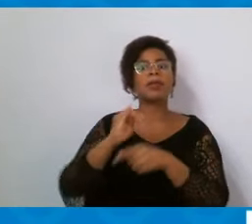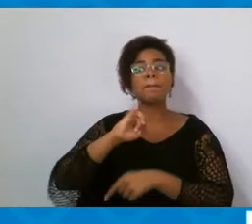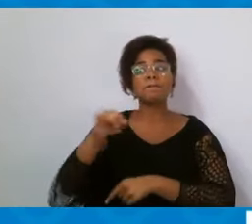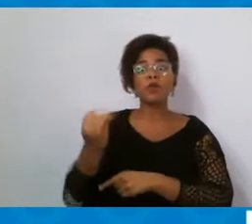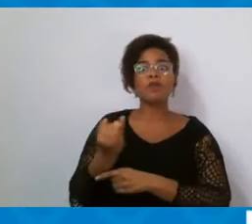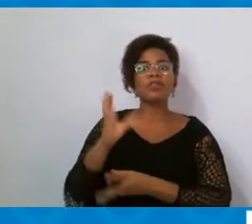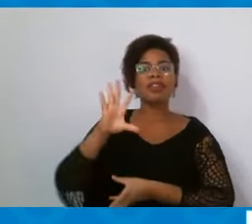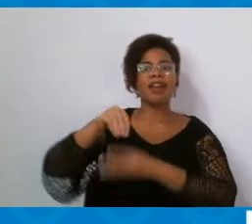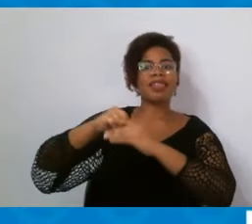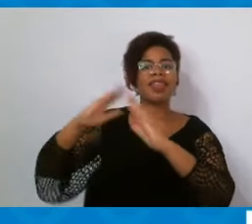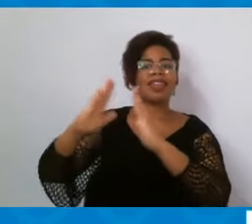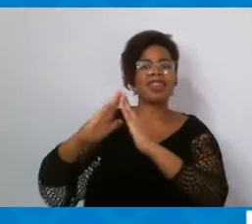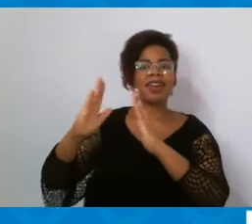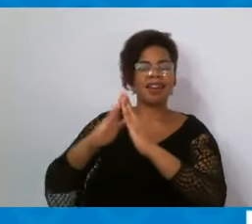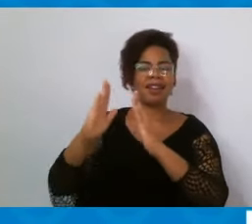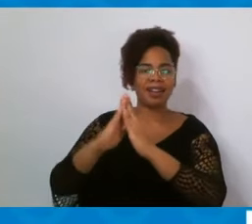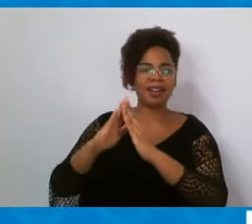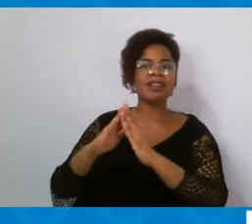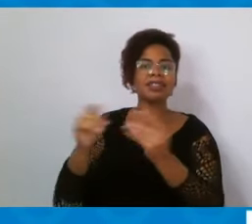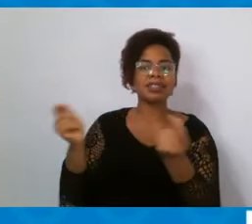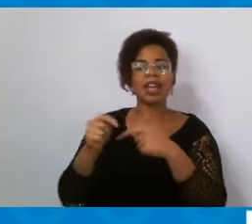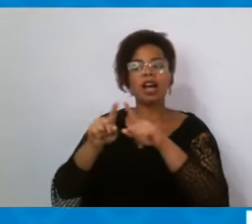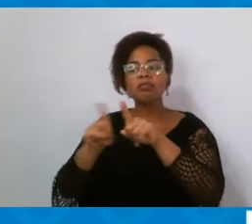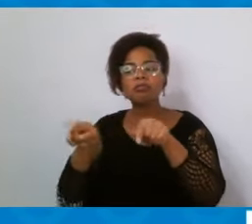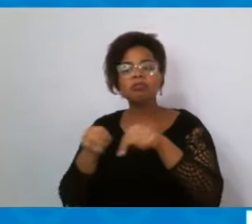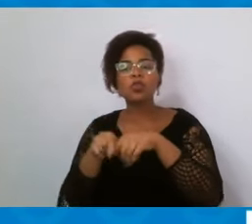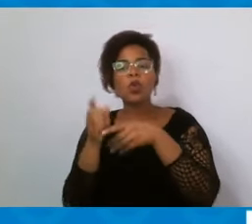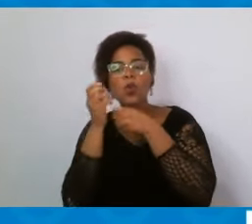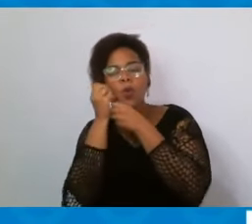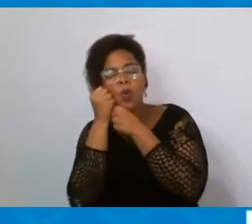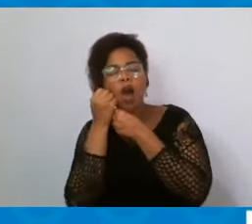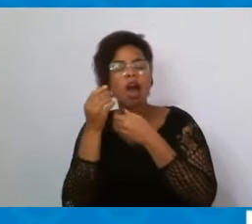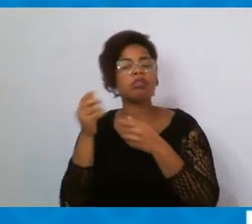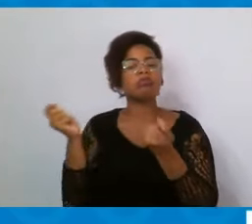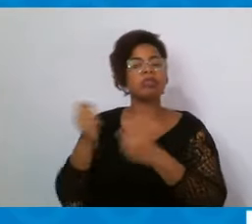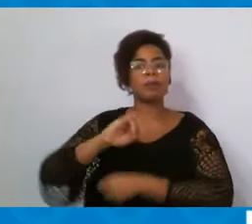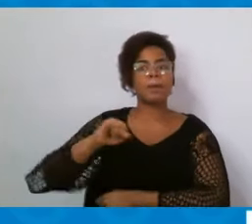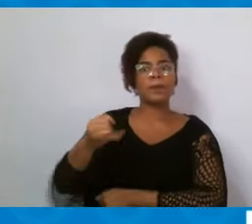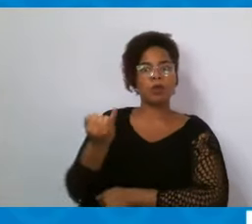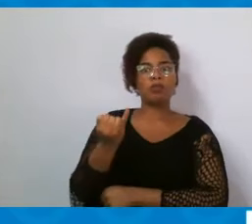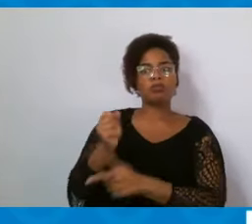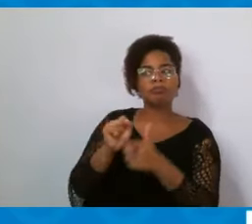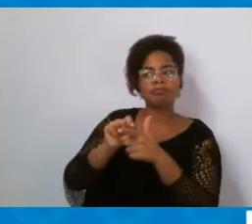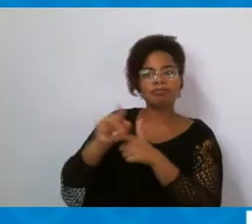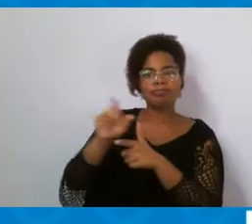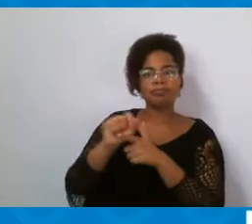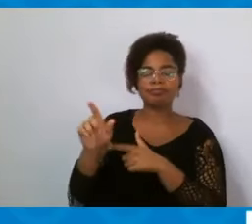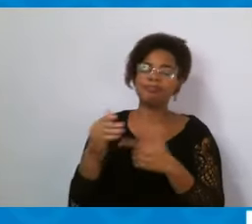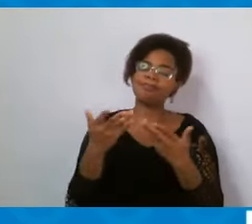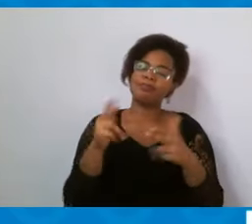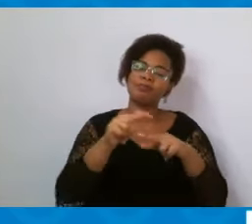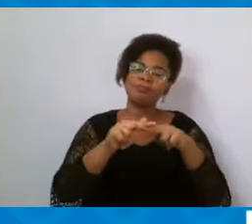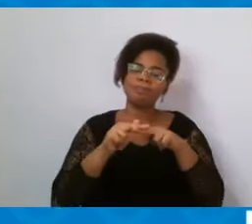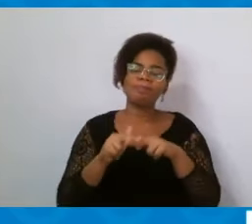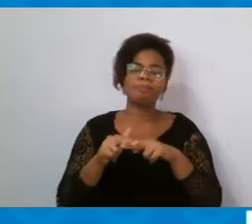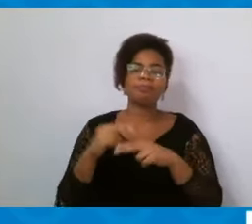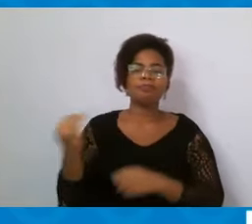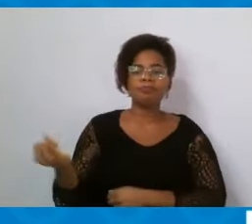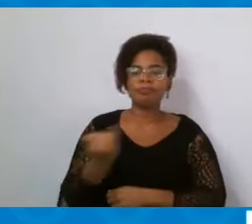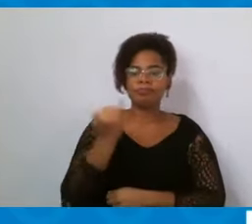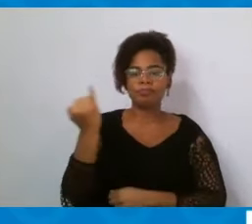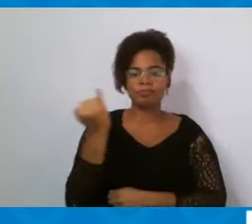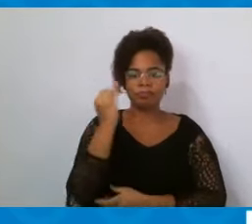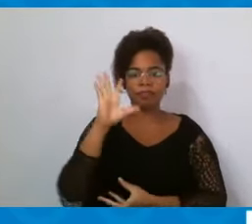pousada. Isso a gente chama de potência metafórica. E isso é essencial para os processos criativos. E, em último